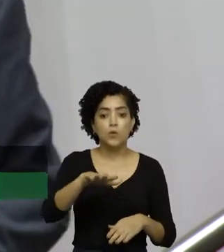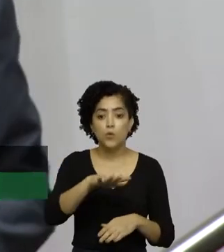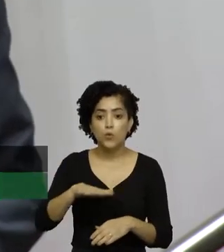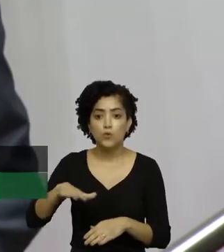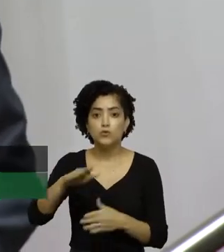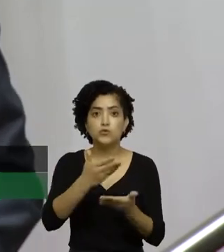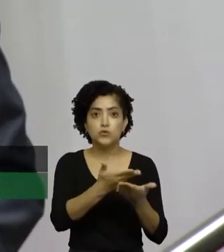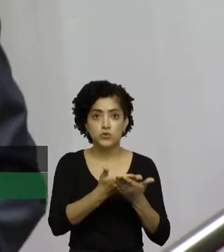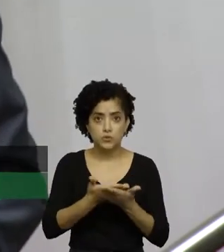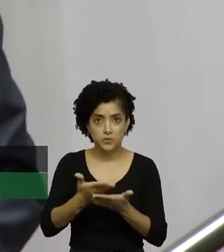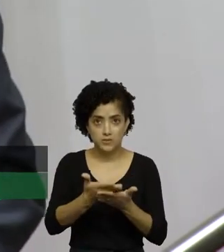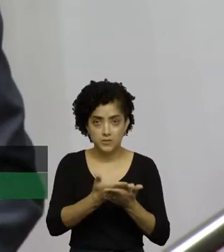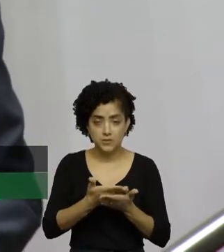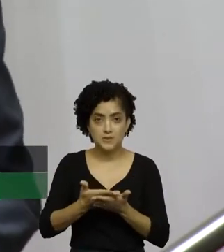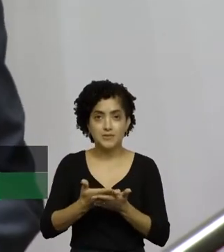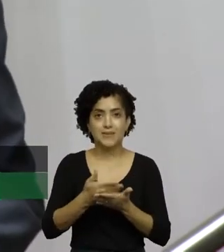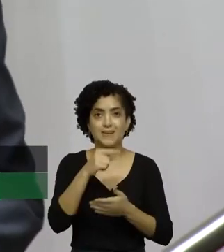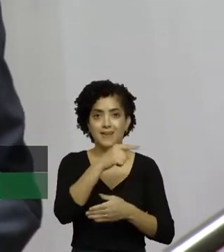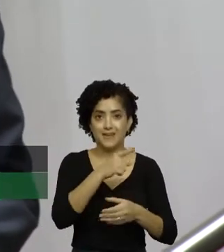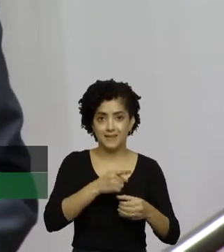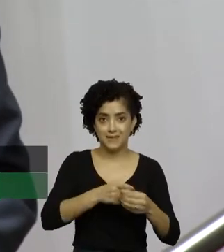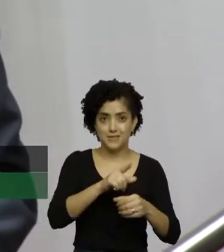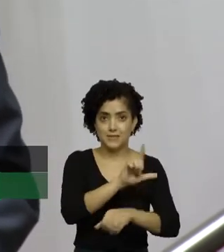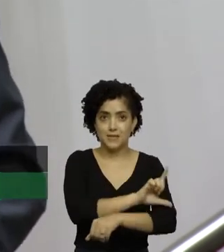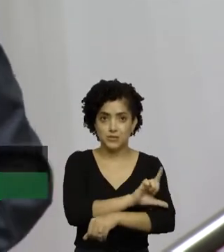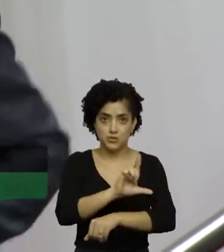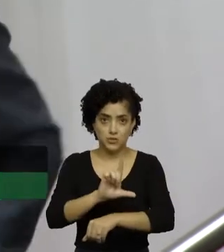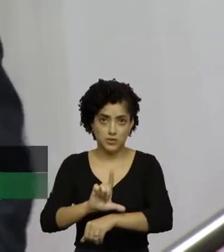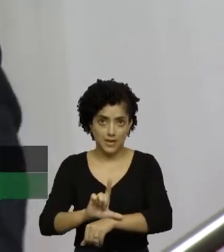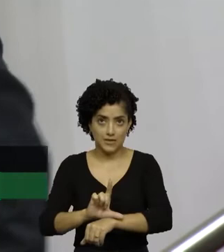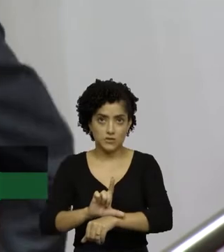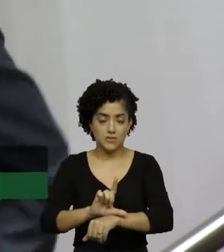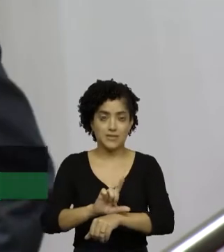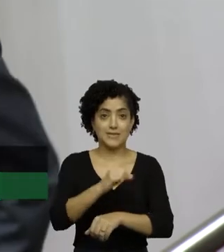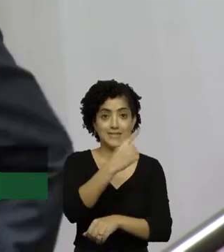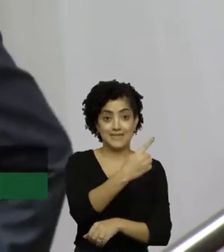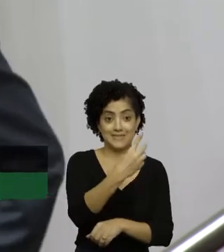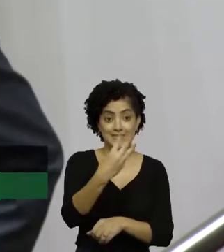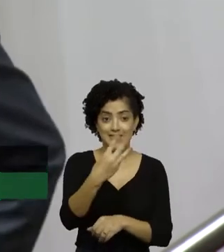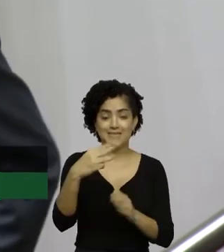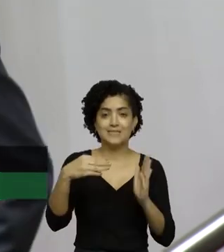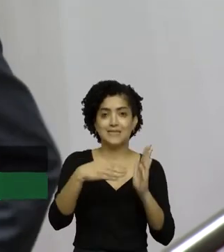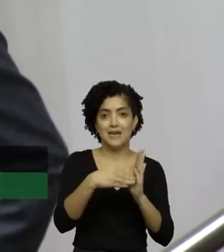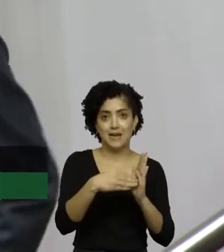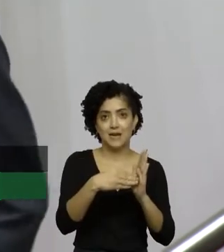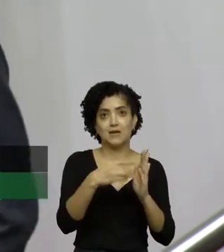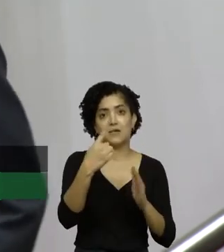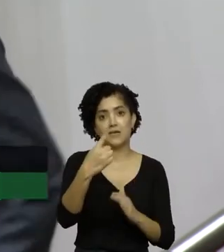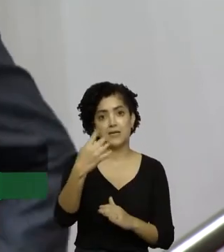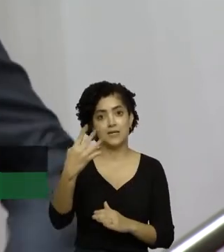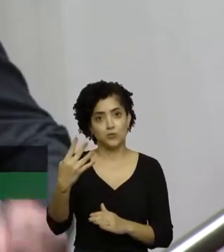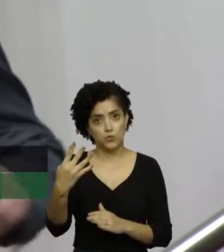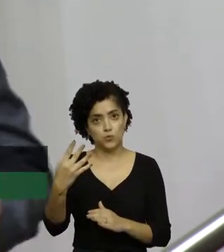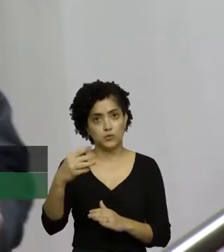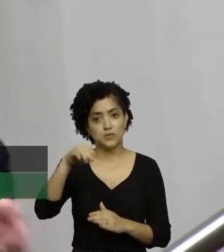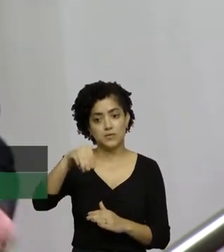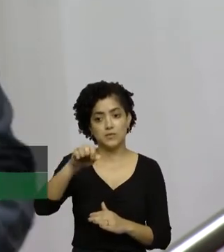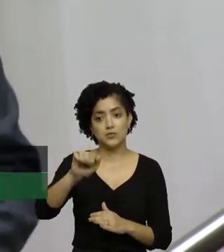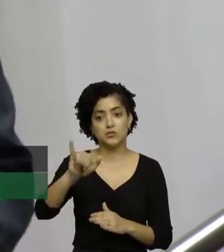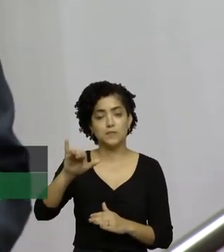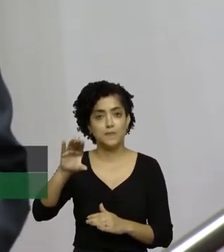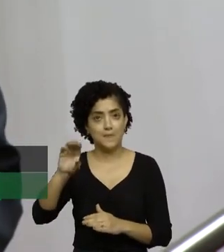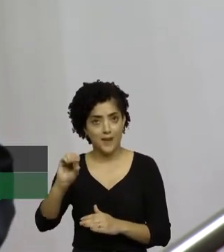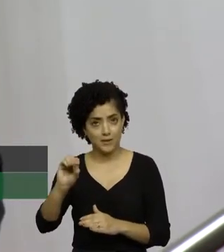Lages nos próximos dias 13 e 14 de maio.